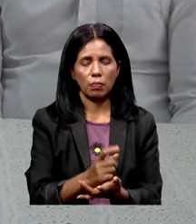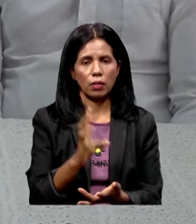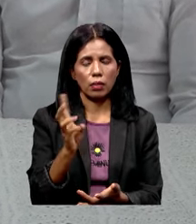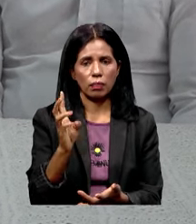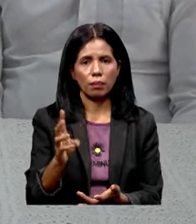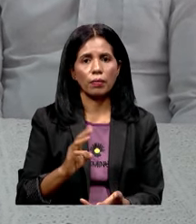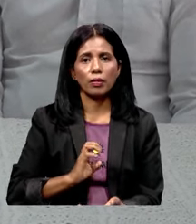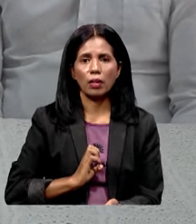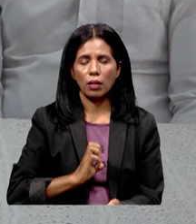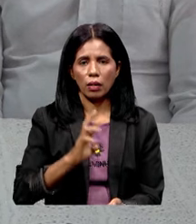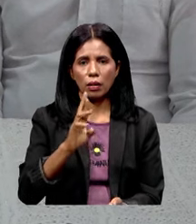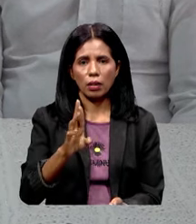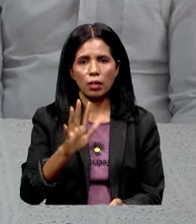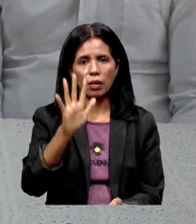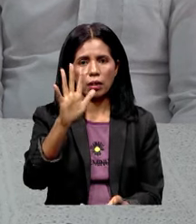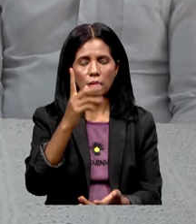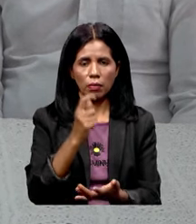Hermera